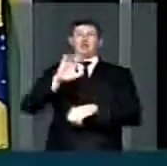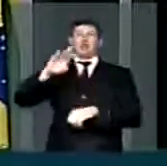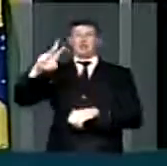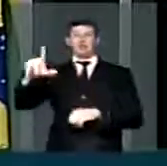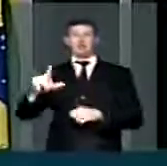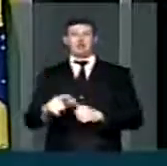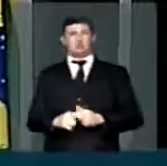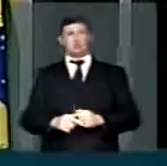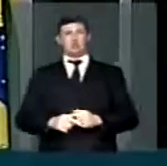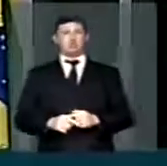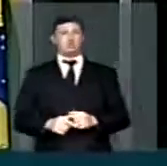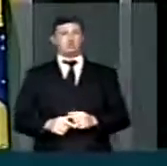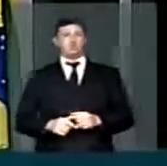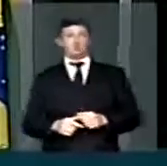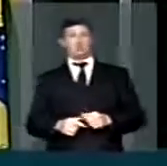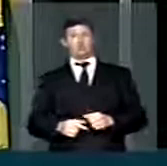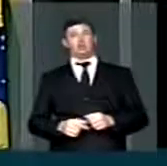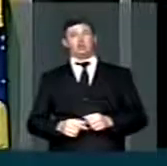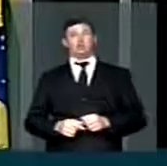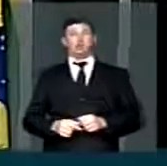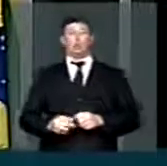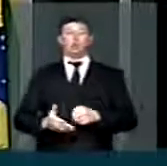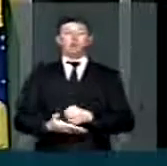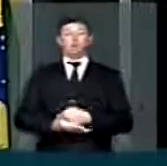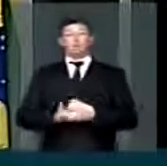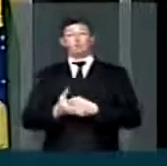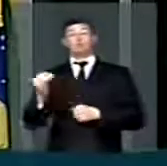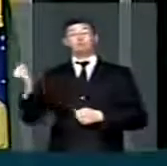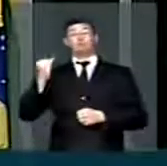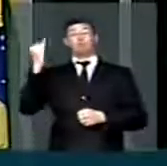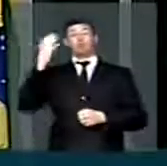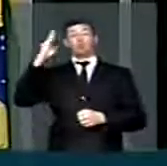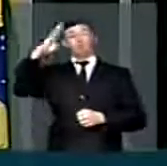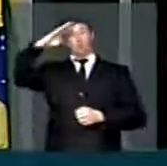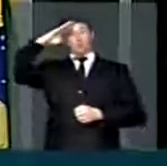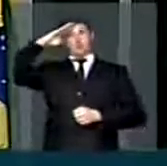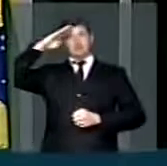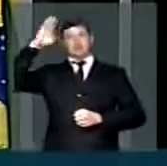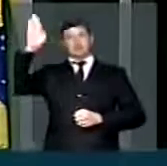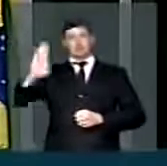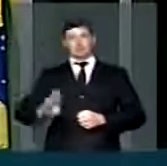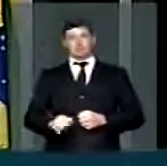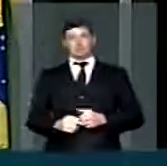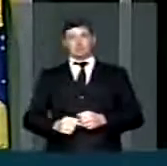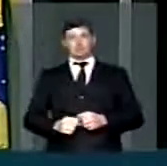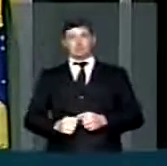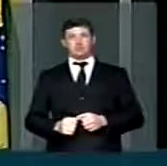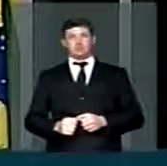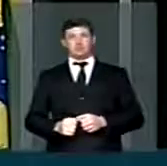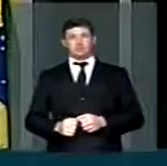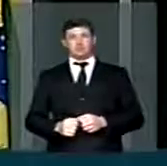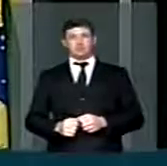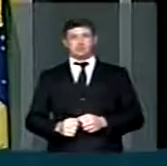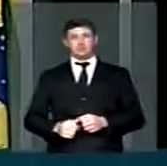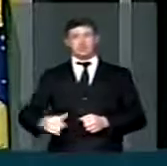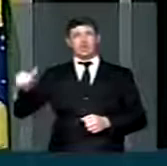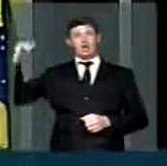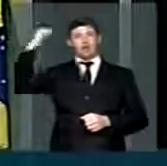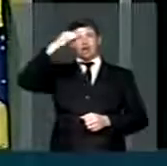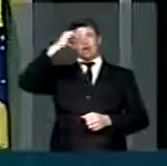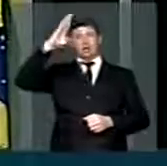Civil, a contribuição inestimável que o Exército Brasileiro, que a